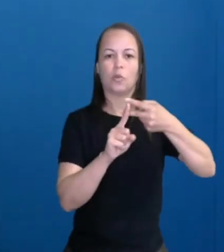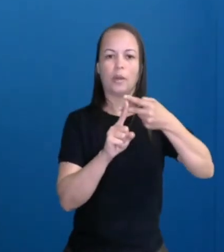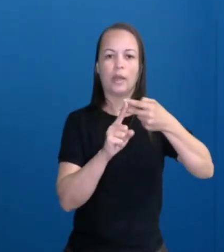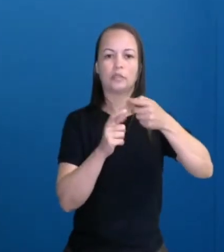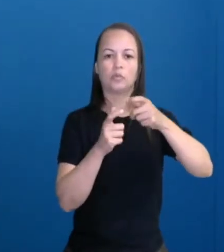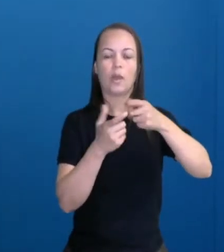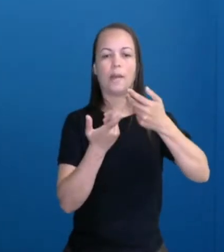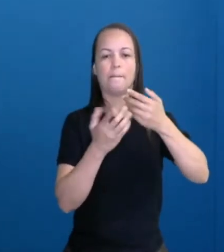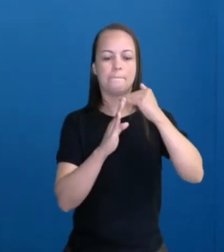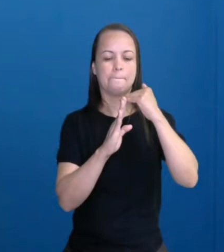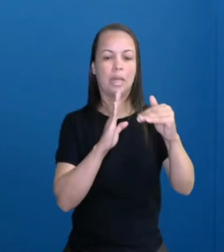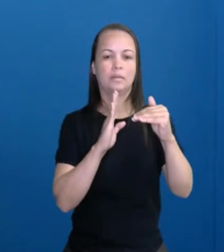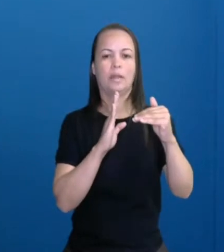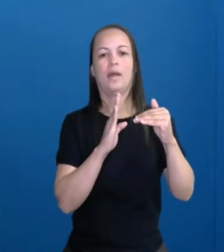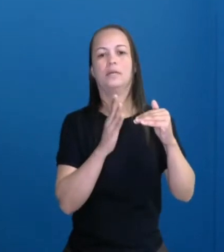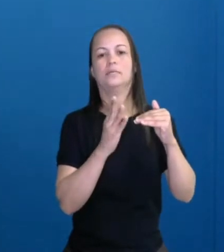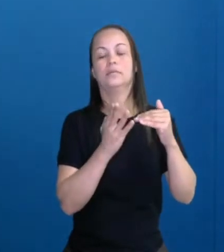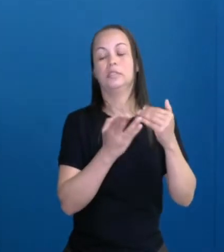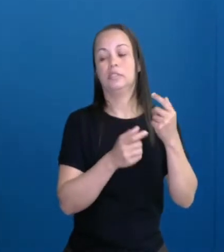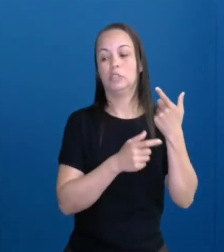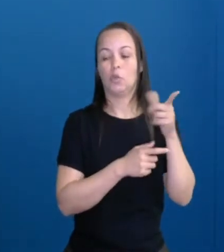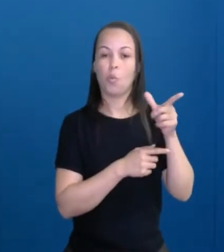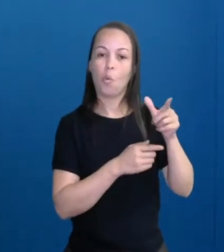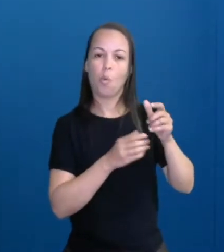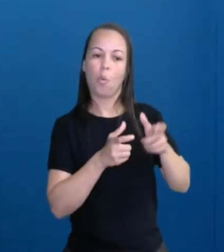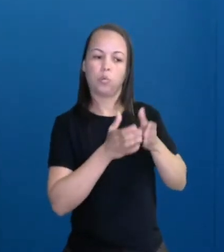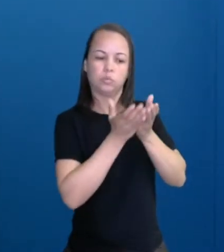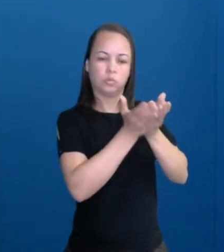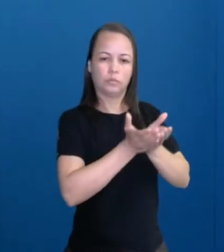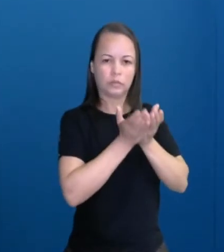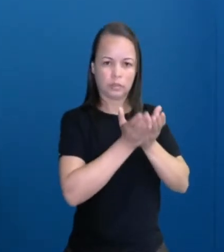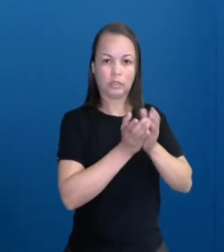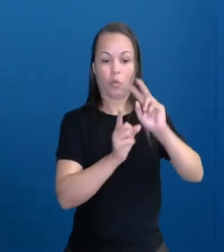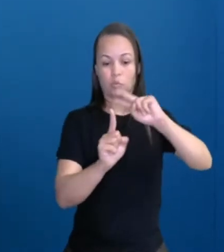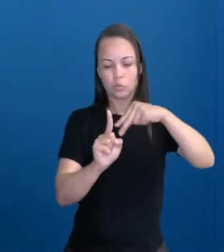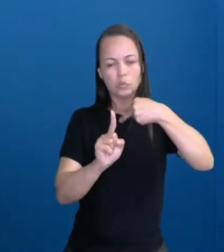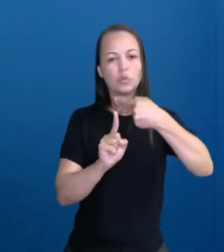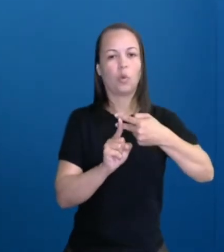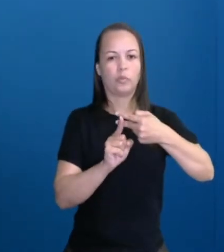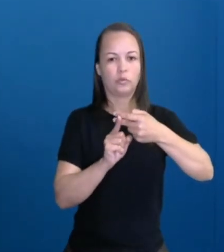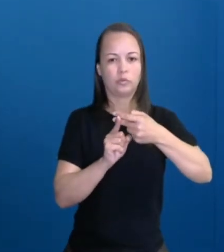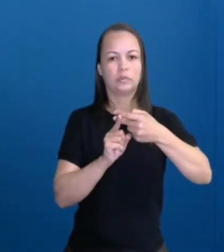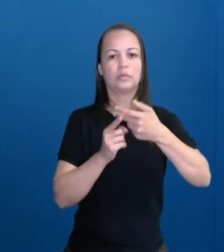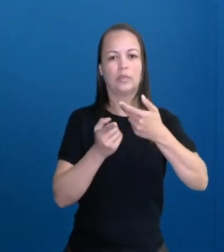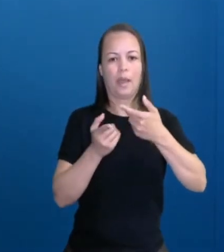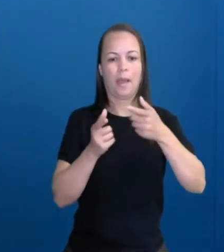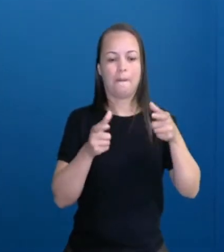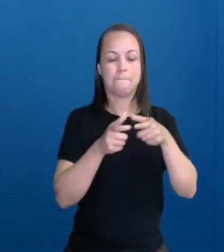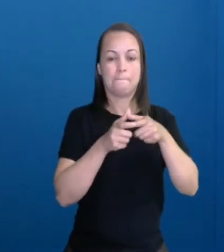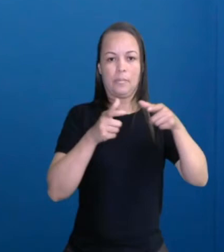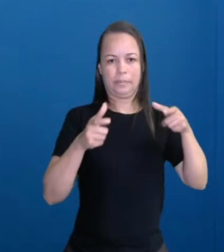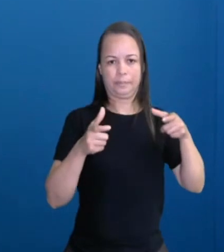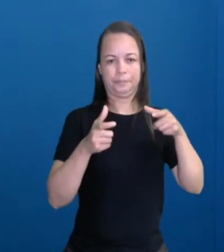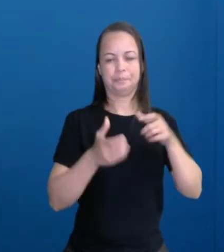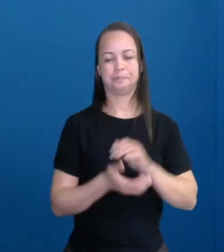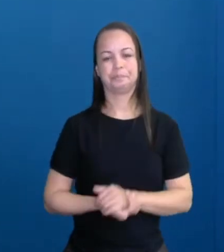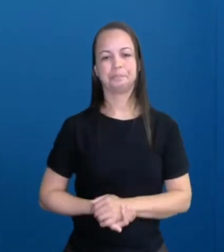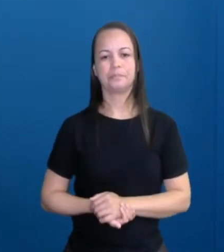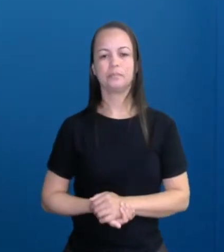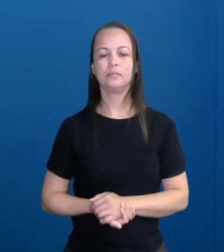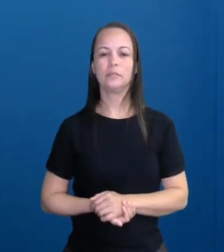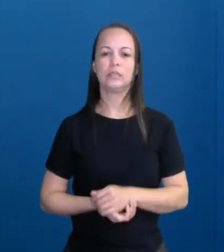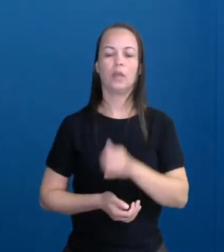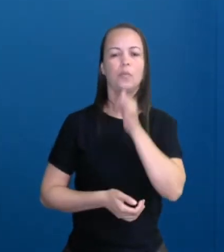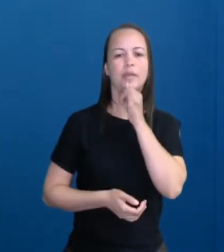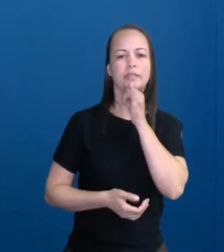Ou, dito de outro modo, a figura maior é o dobro da figura menor, tá bom? Então, tá aí